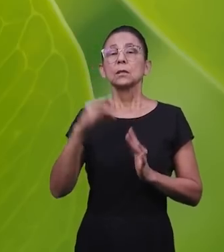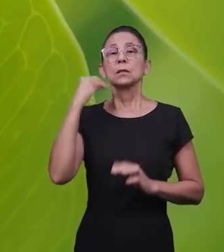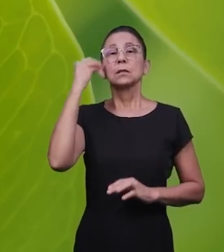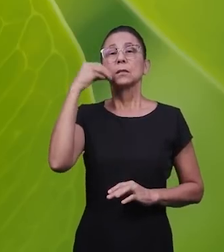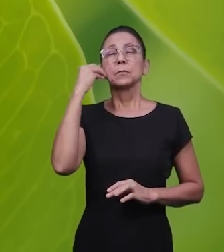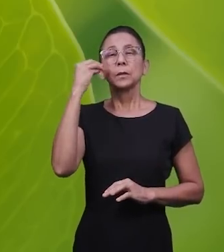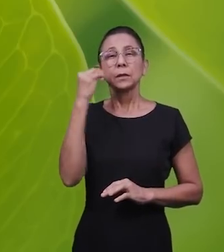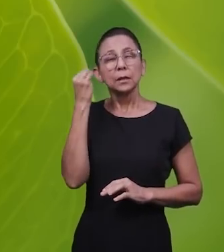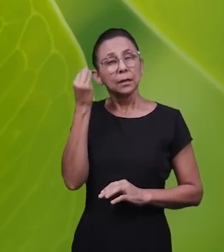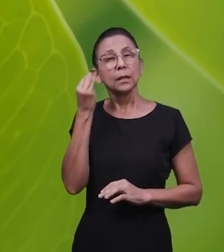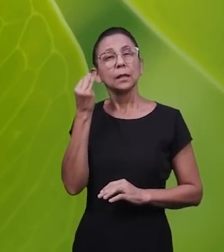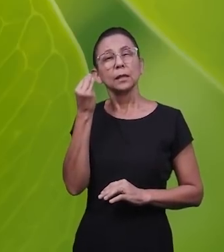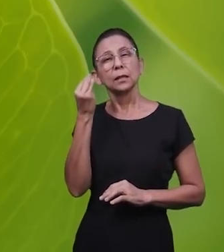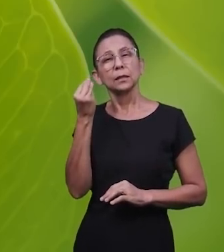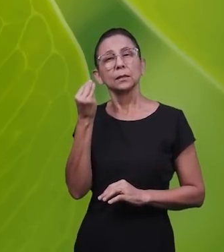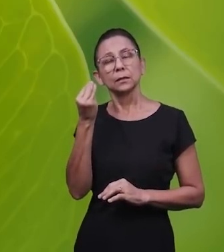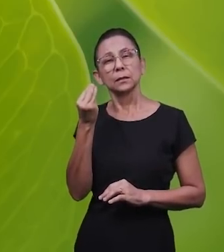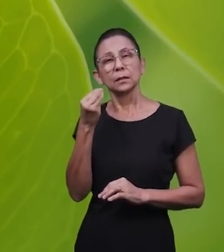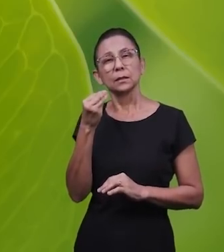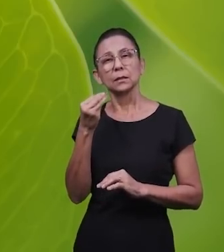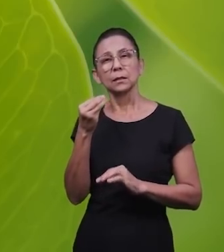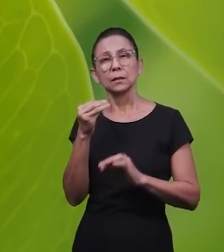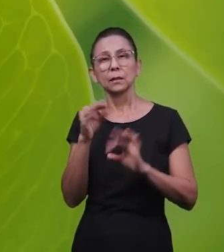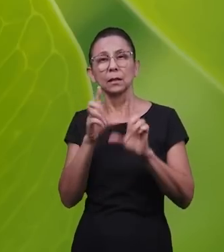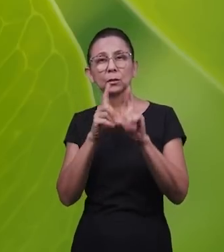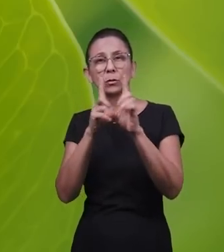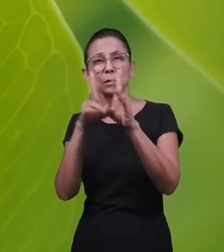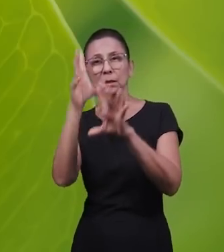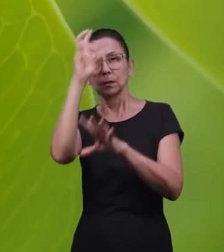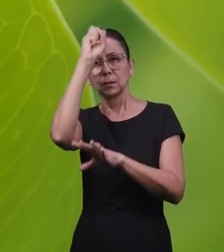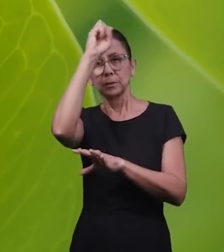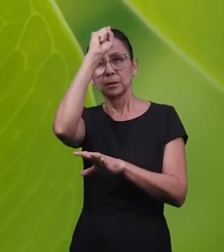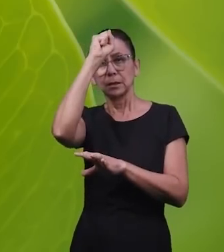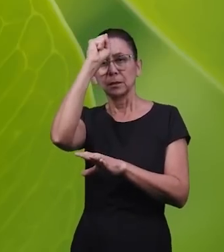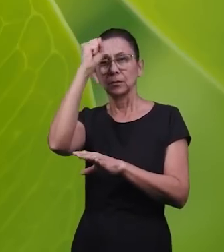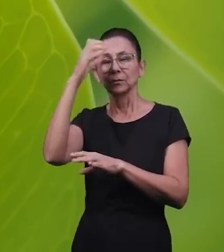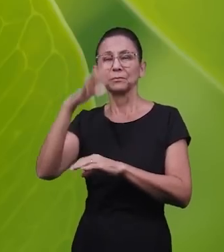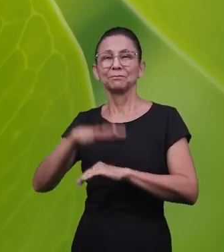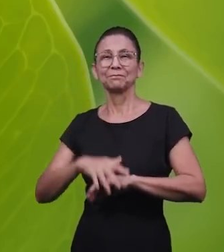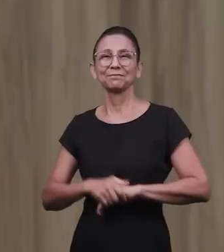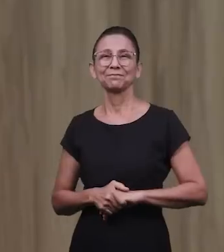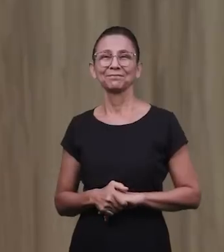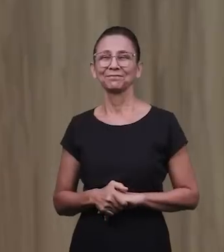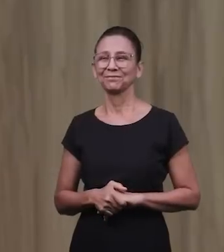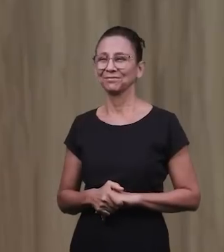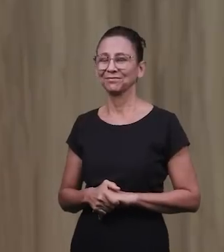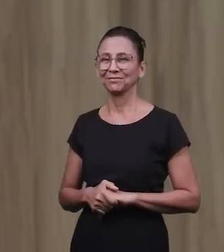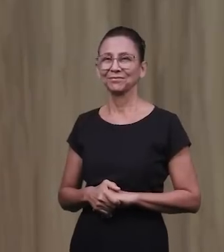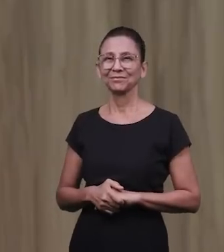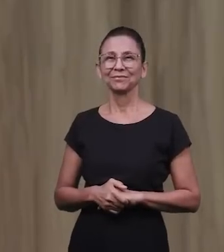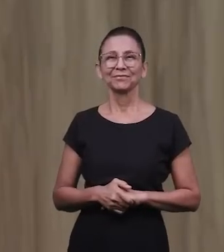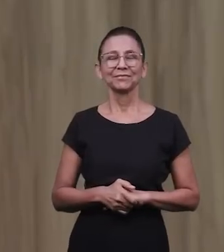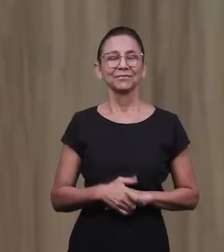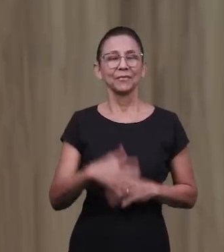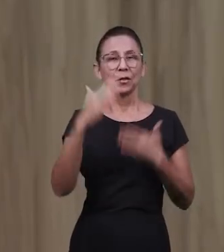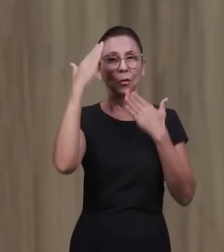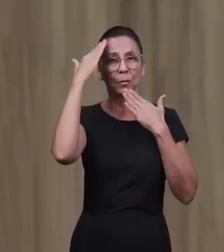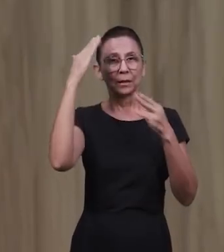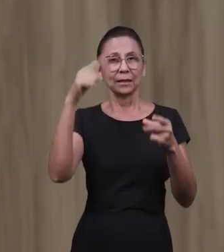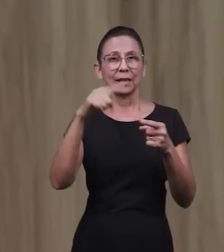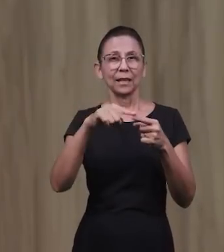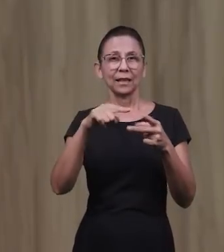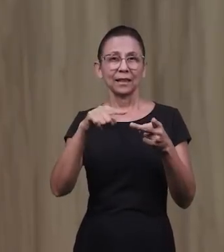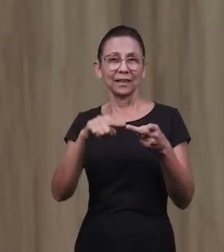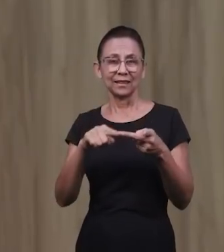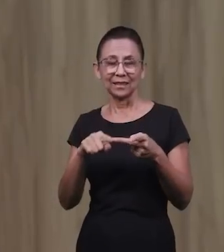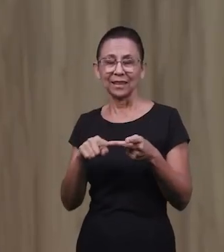experiências através do aprofundamento das doutrinas do Senhor. A paz do Senhor Jesus. Glória a Deus, obrigado ao Luiz,